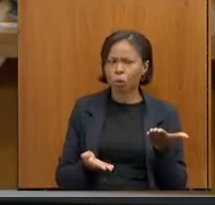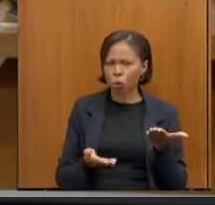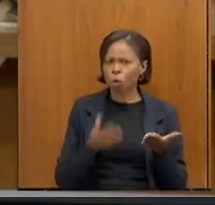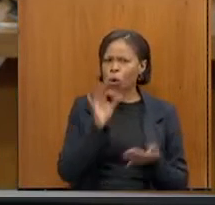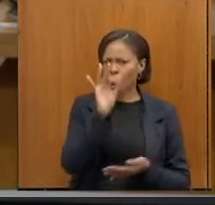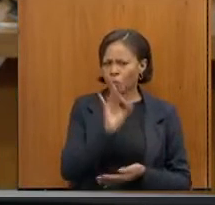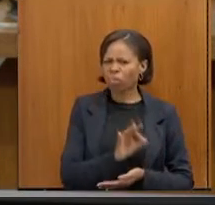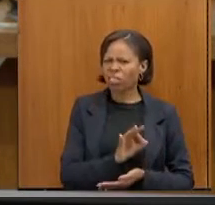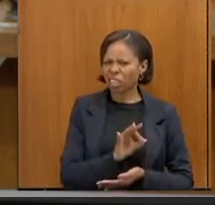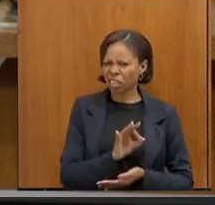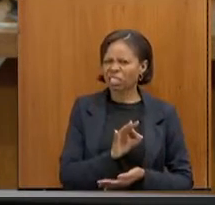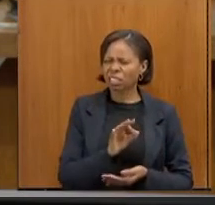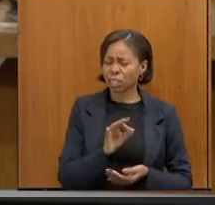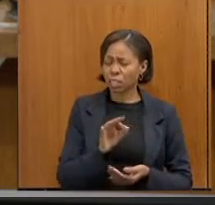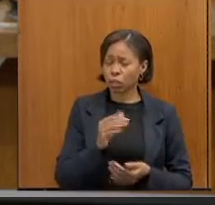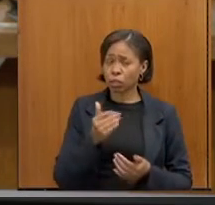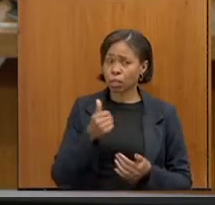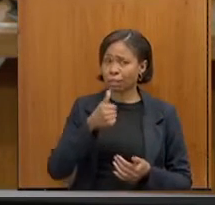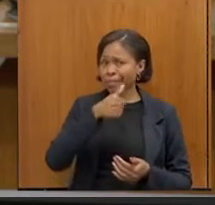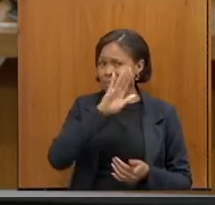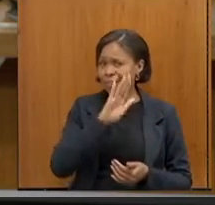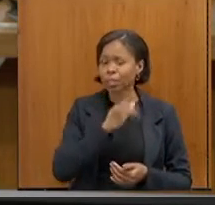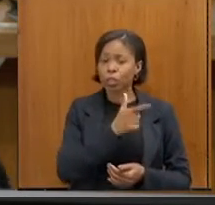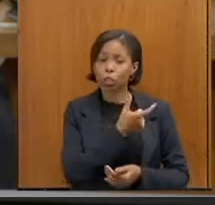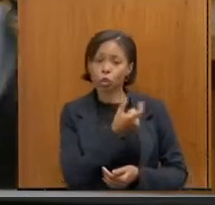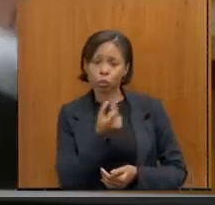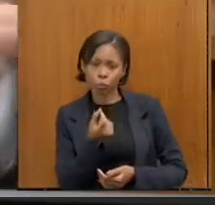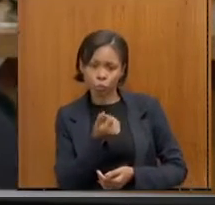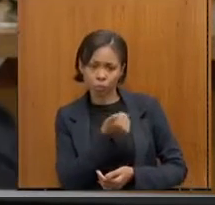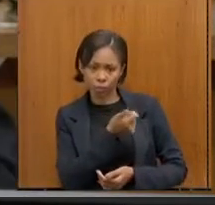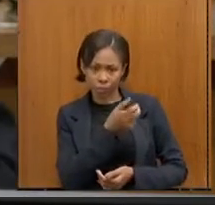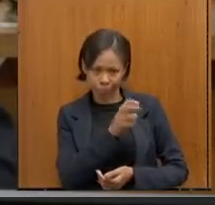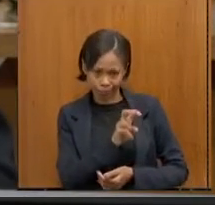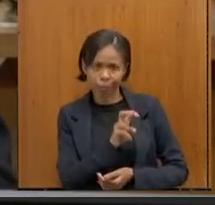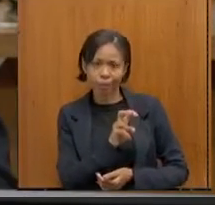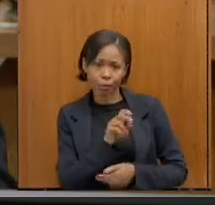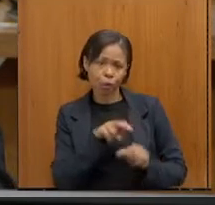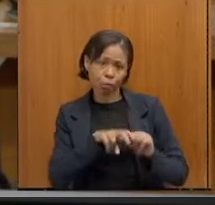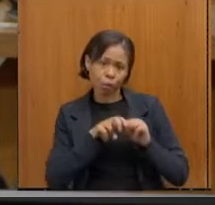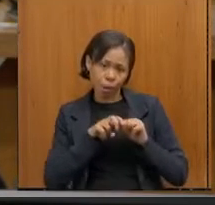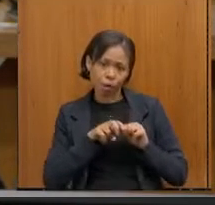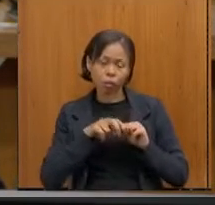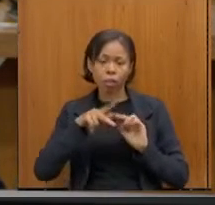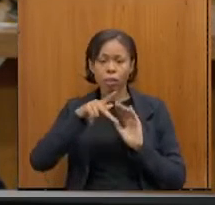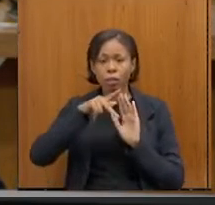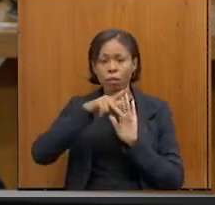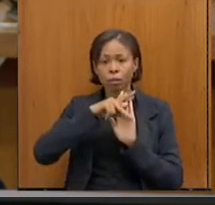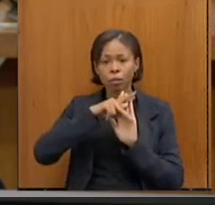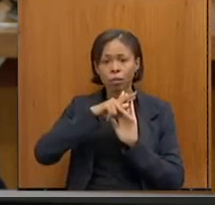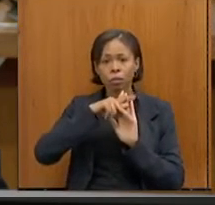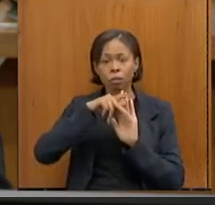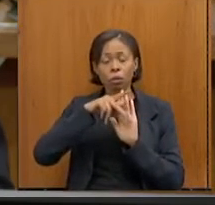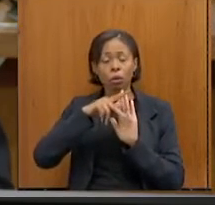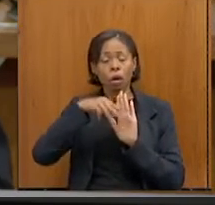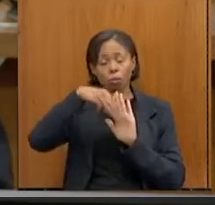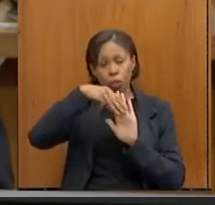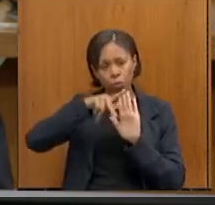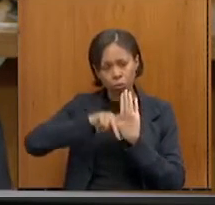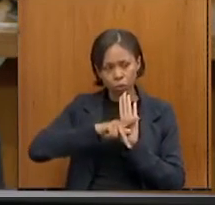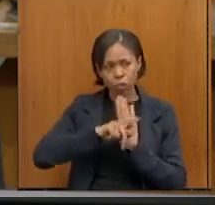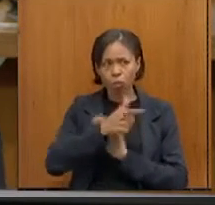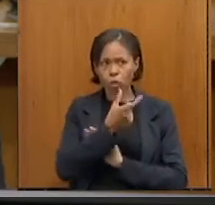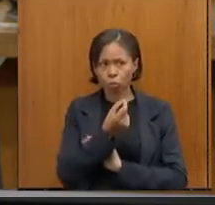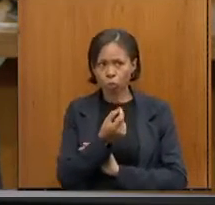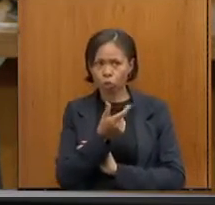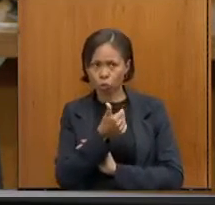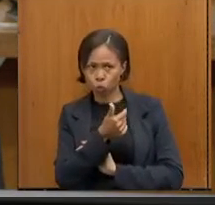expressiva do parque em 2015 em razão da Medida Provisória de 2012 e